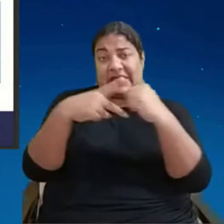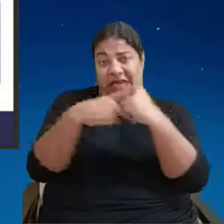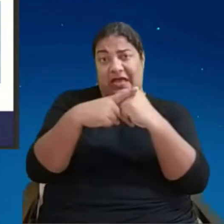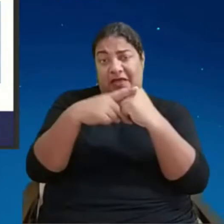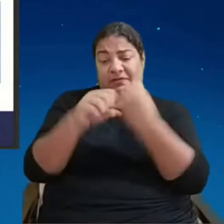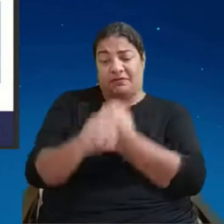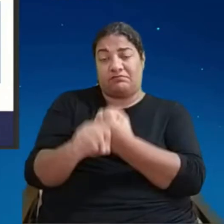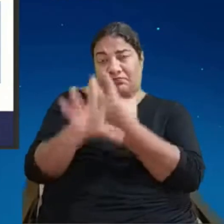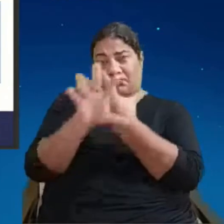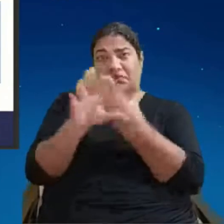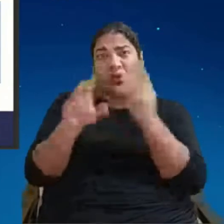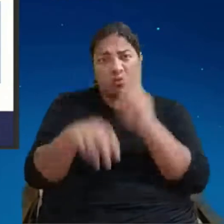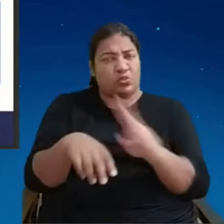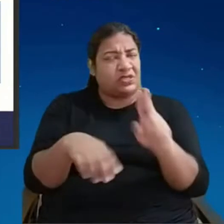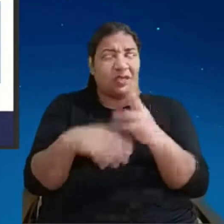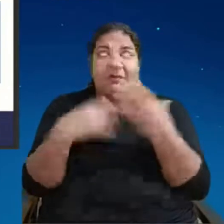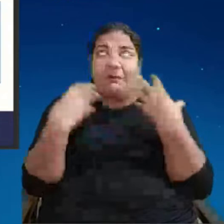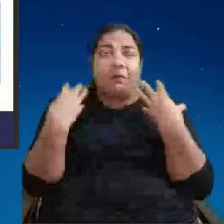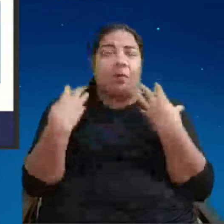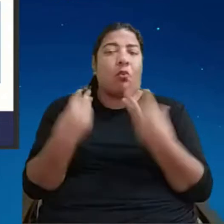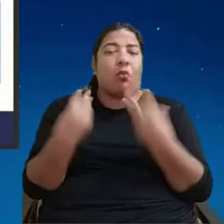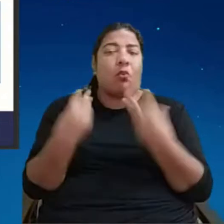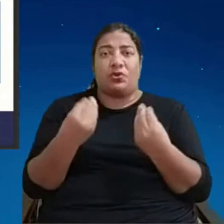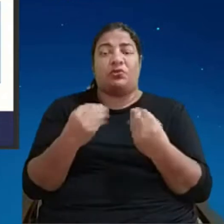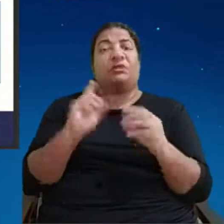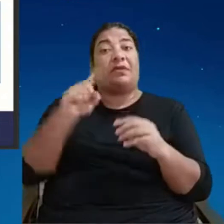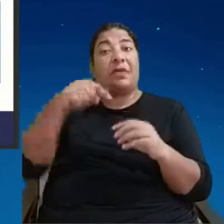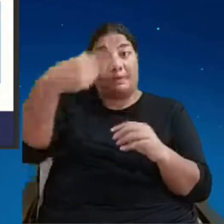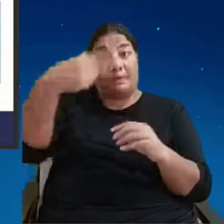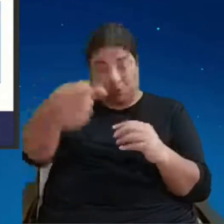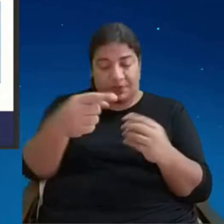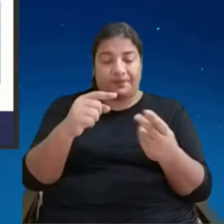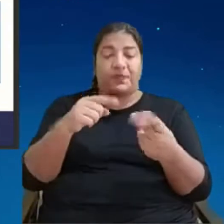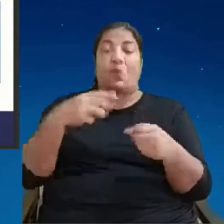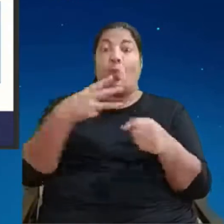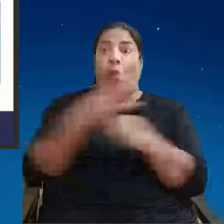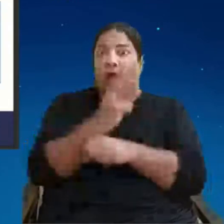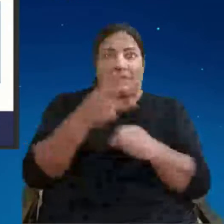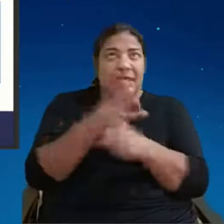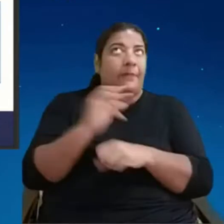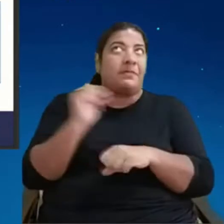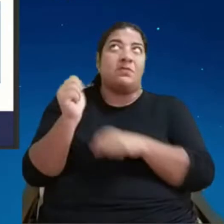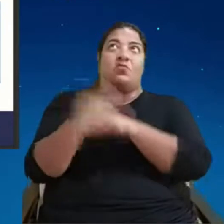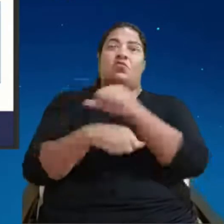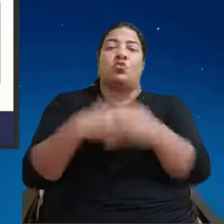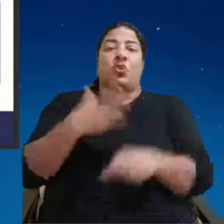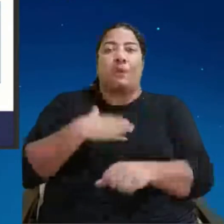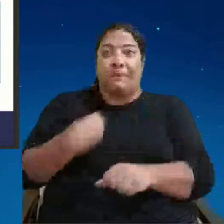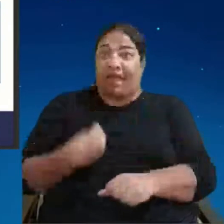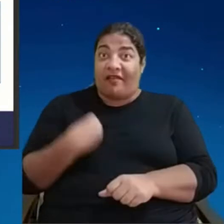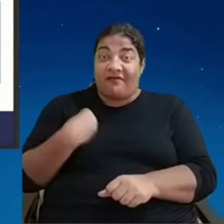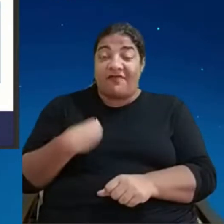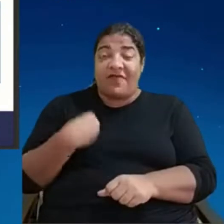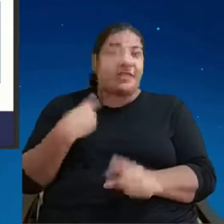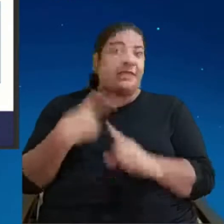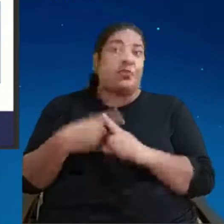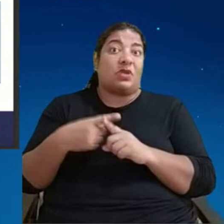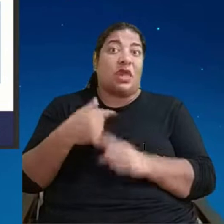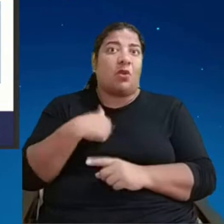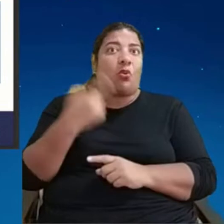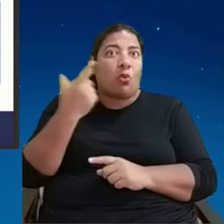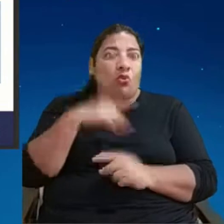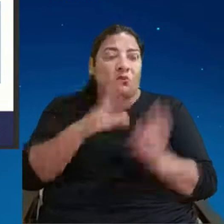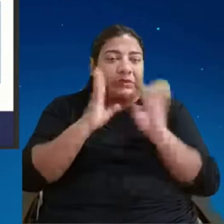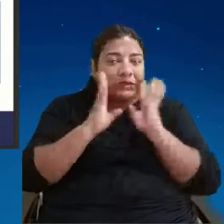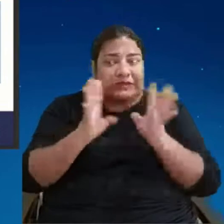essa metodologia, e quando veio o WhatsApp, foi a revolução da minha vida, que eu pude conseguir dar atenção, né, porque